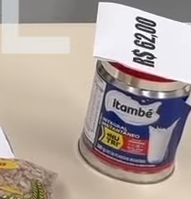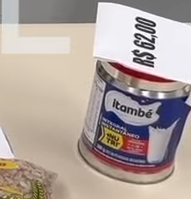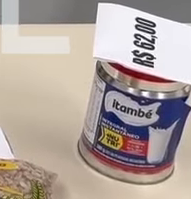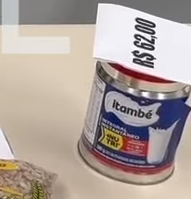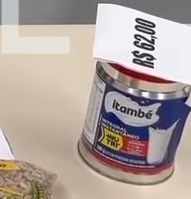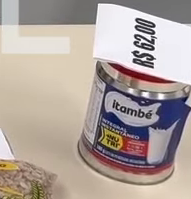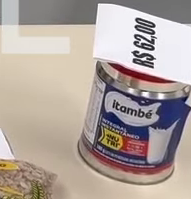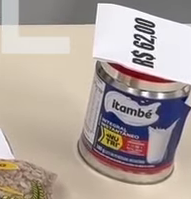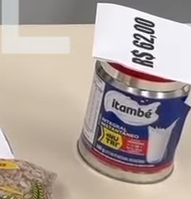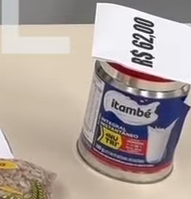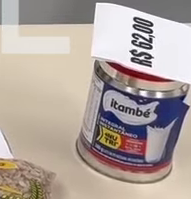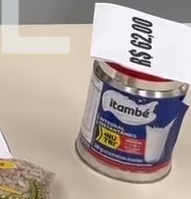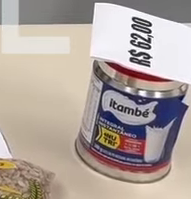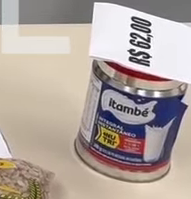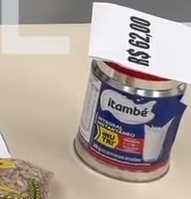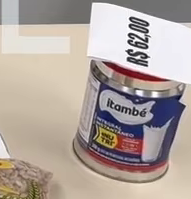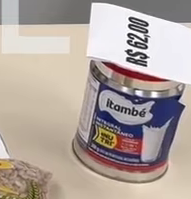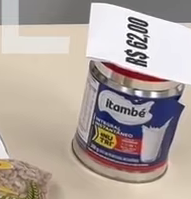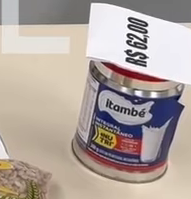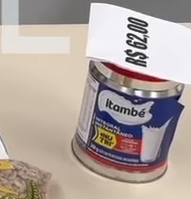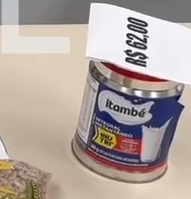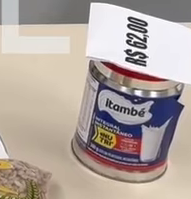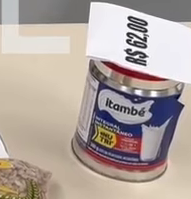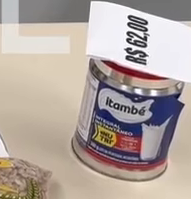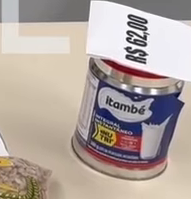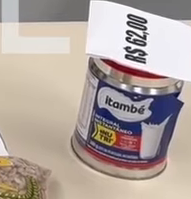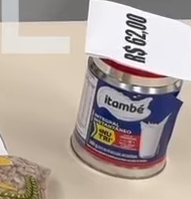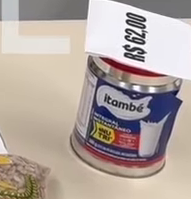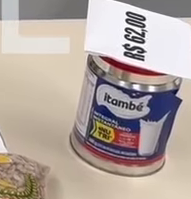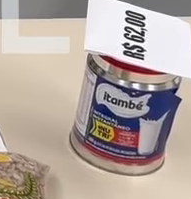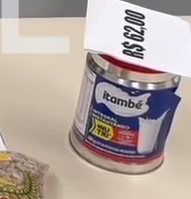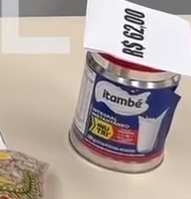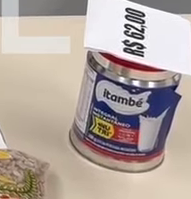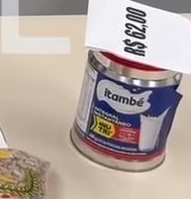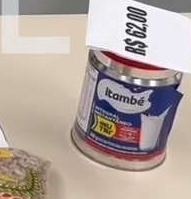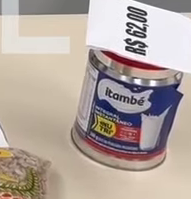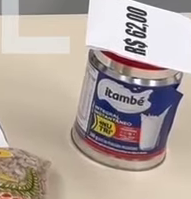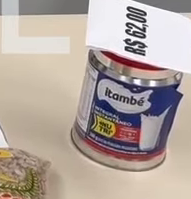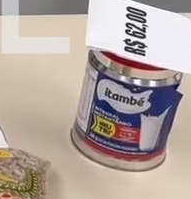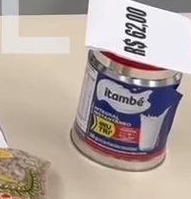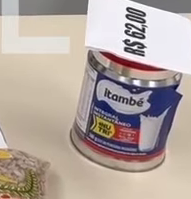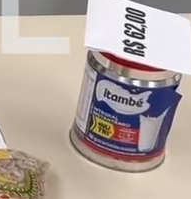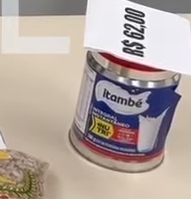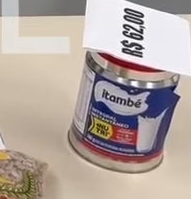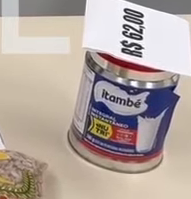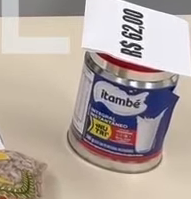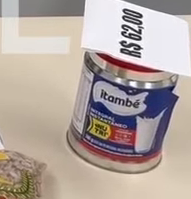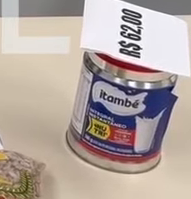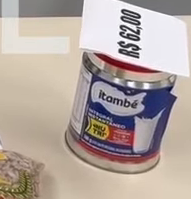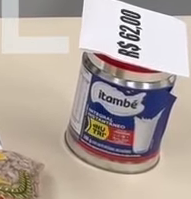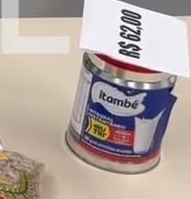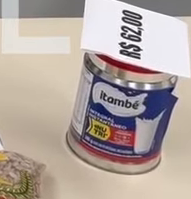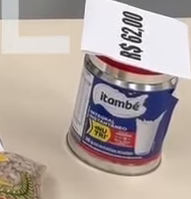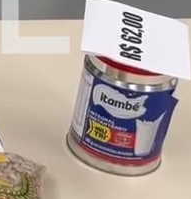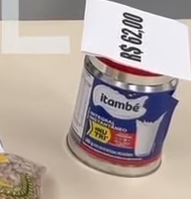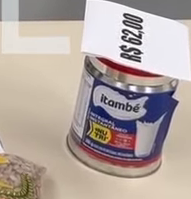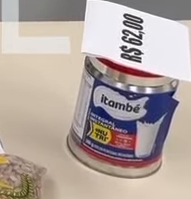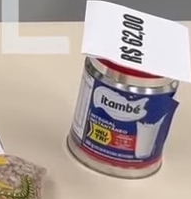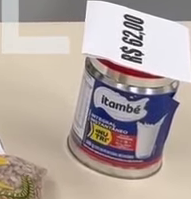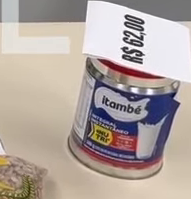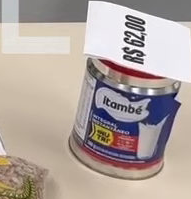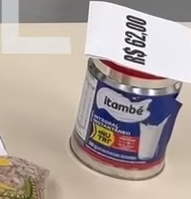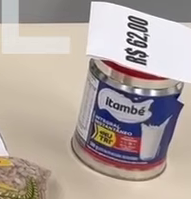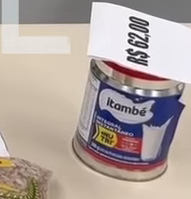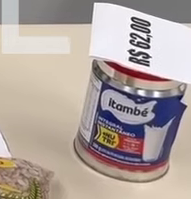diferença R 1 milhão R 1 milhão deais aí eu vou mostrar para vocês aqui o total 1 Milhão no arroz mais 1